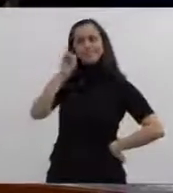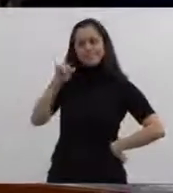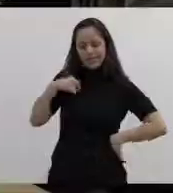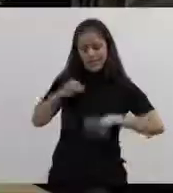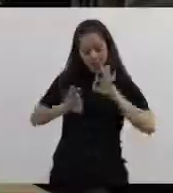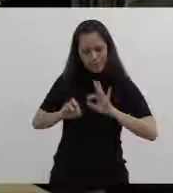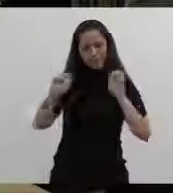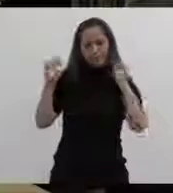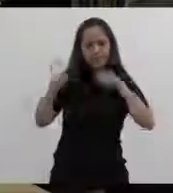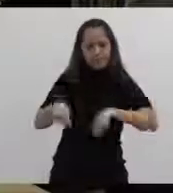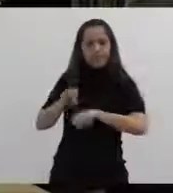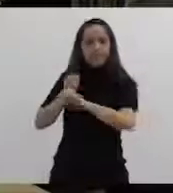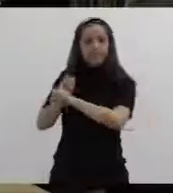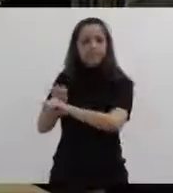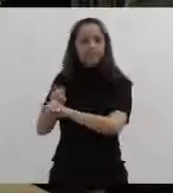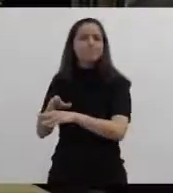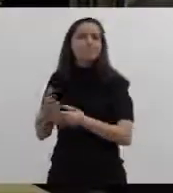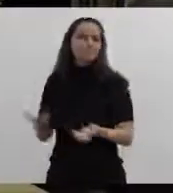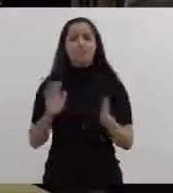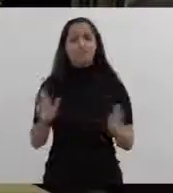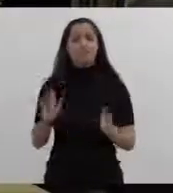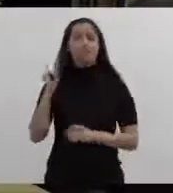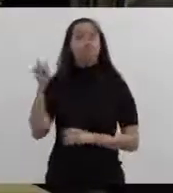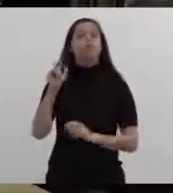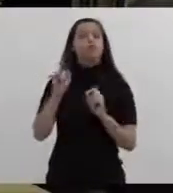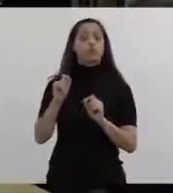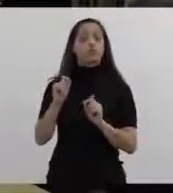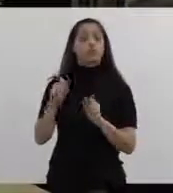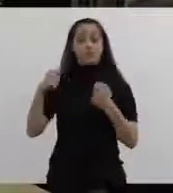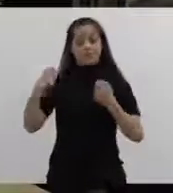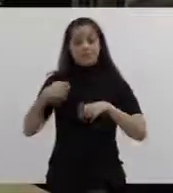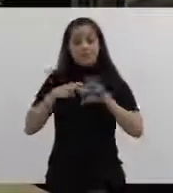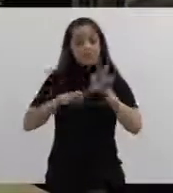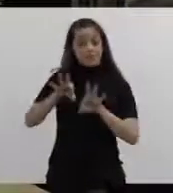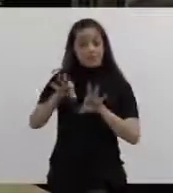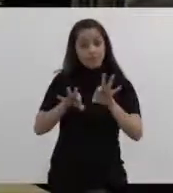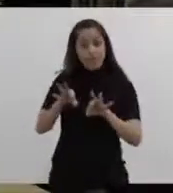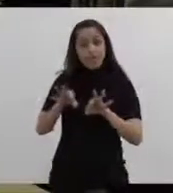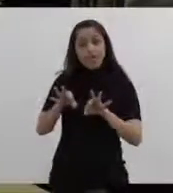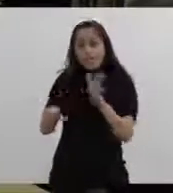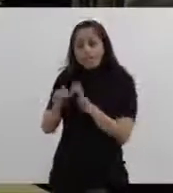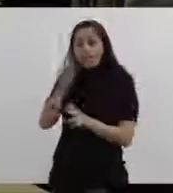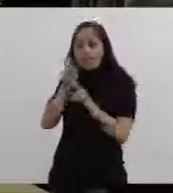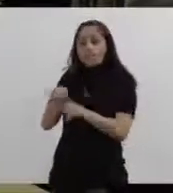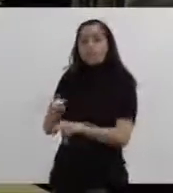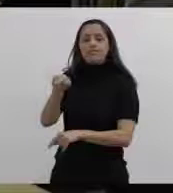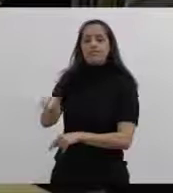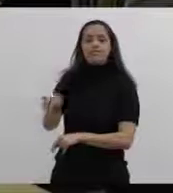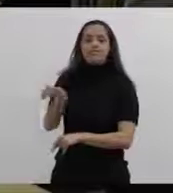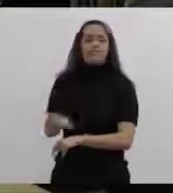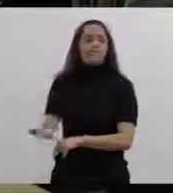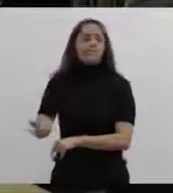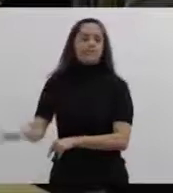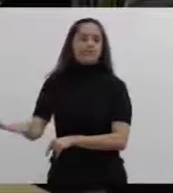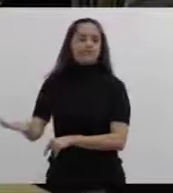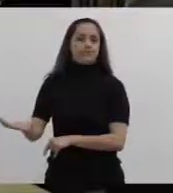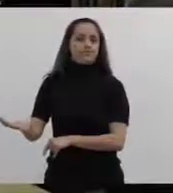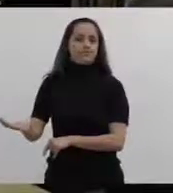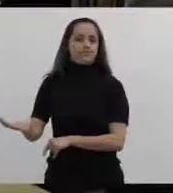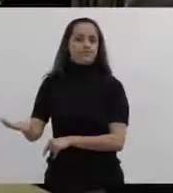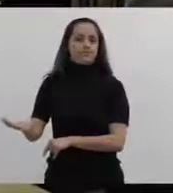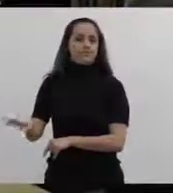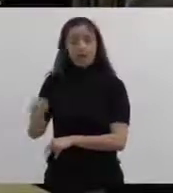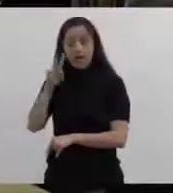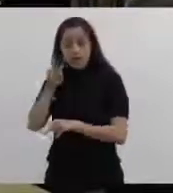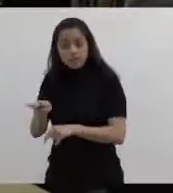Adriana. O que acontece é que precisa ser feito segundo o ponto de partida de cada criança. É isso. Não apenas tem que ser feito com os